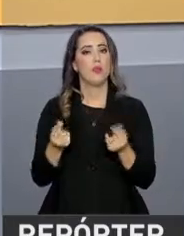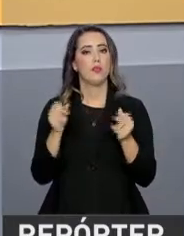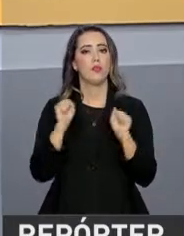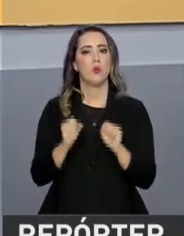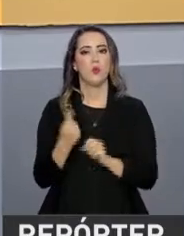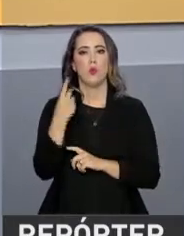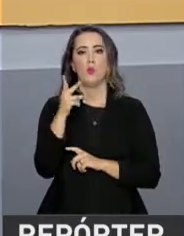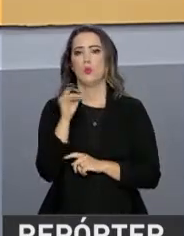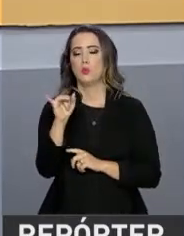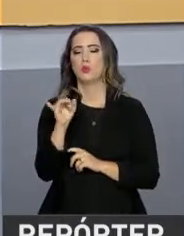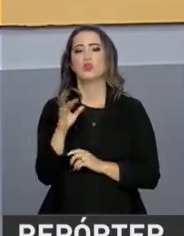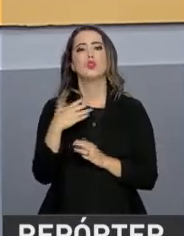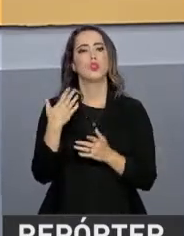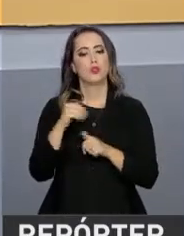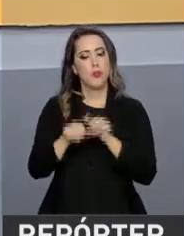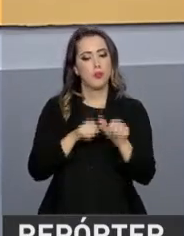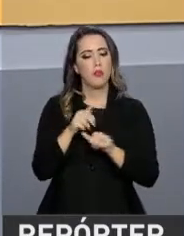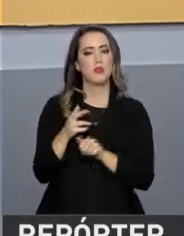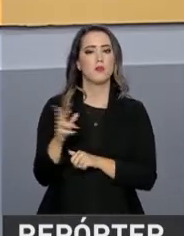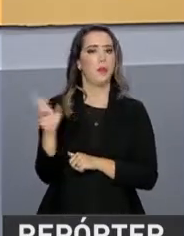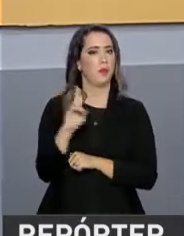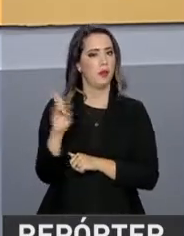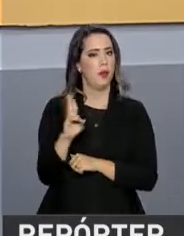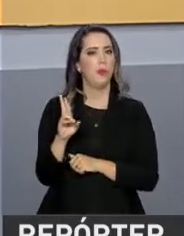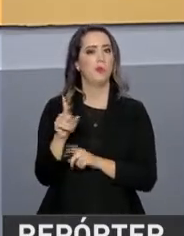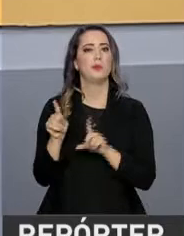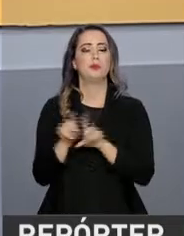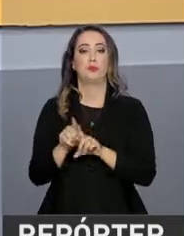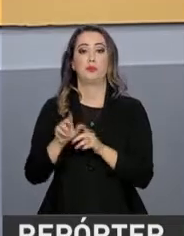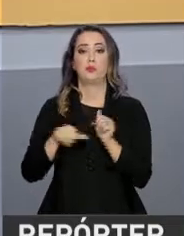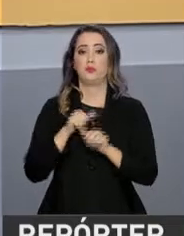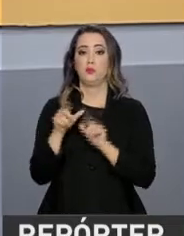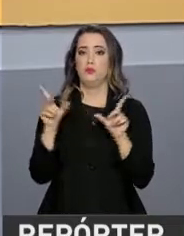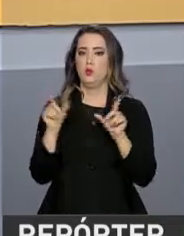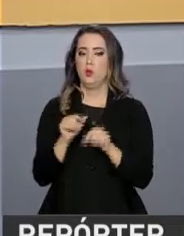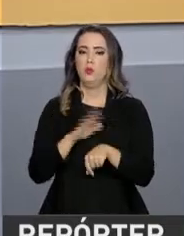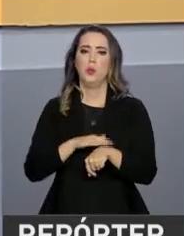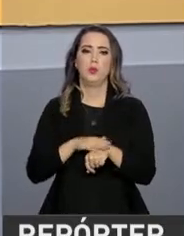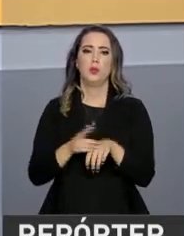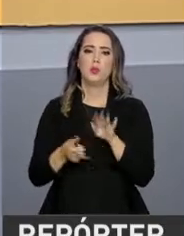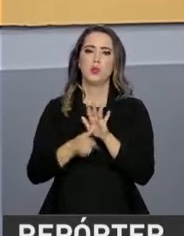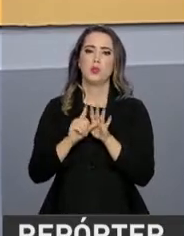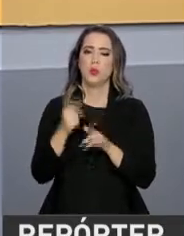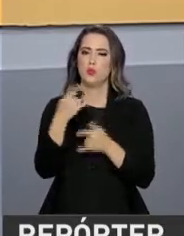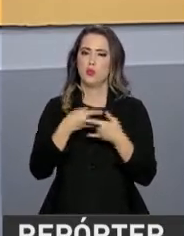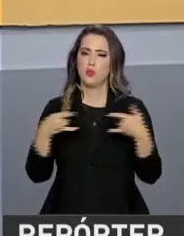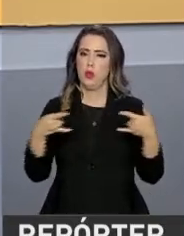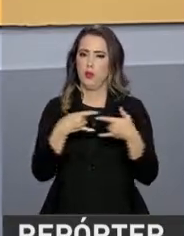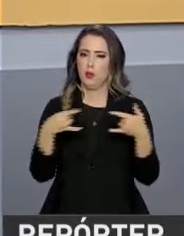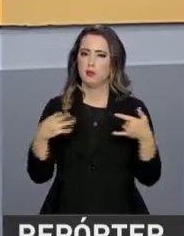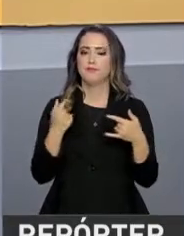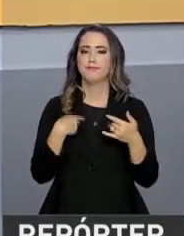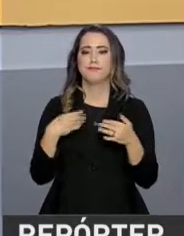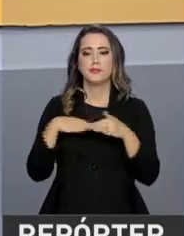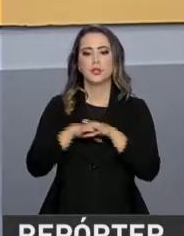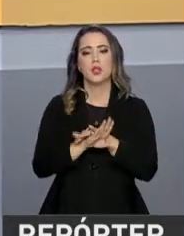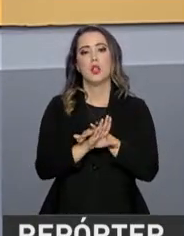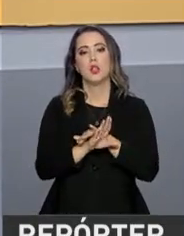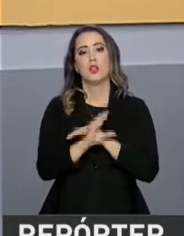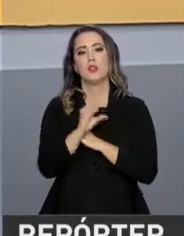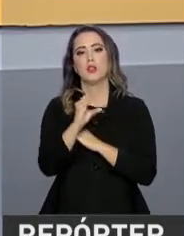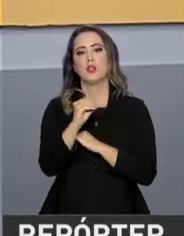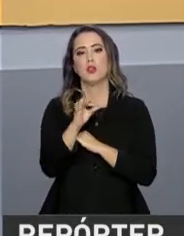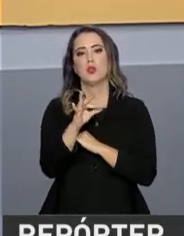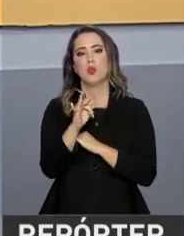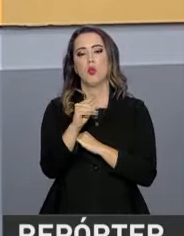um dia útil a mudança que vale a partir de hoje diminui o tempo em que o dinheiro de um cheque depositado entra na conta da pessoa